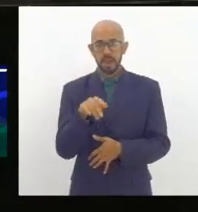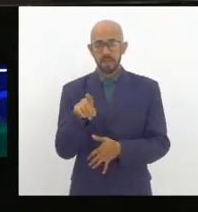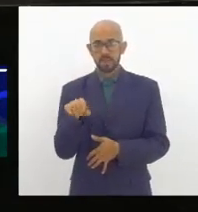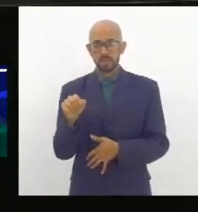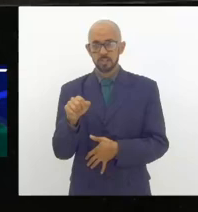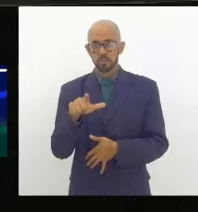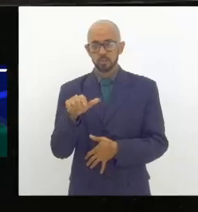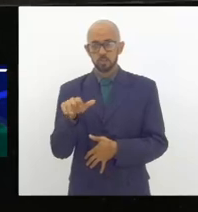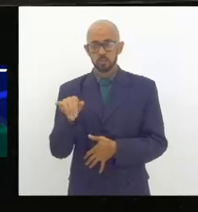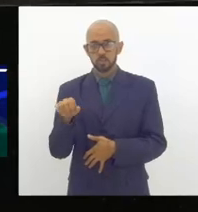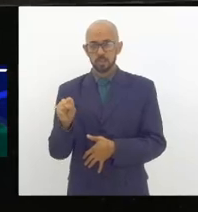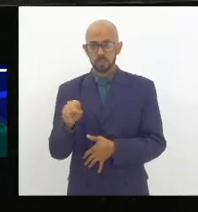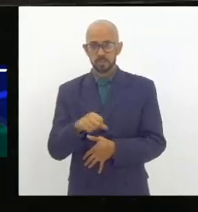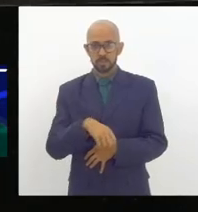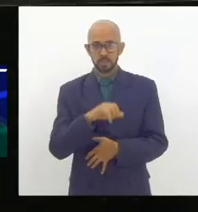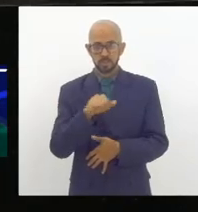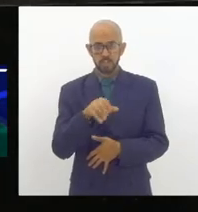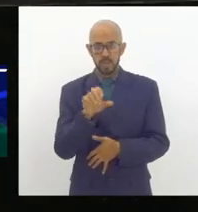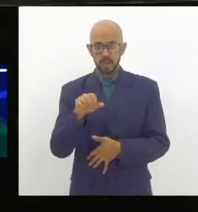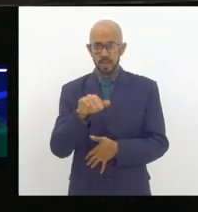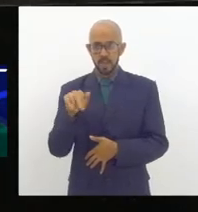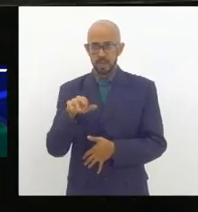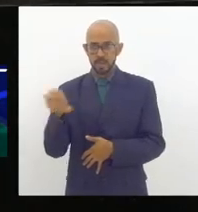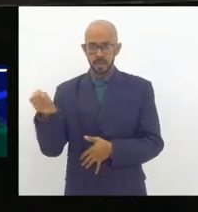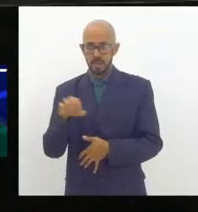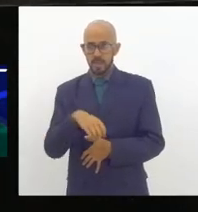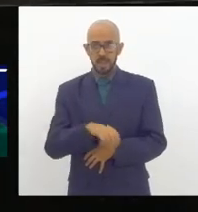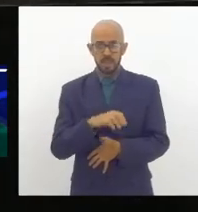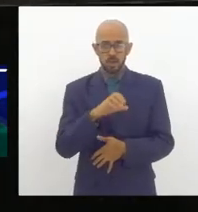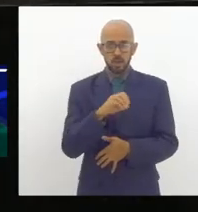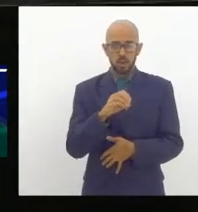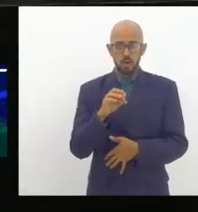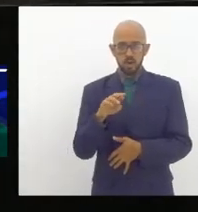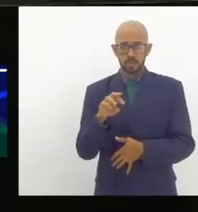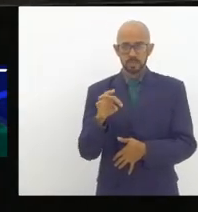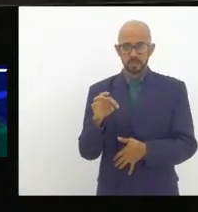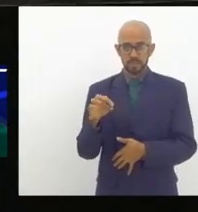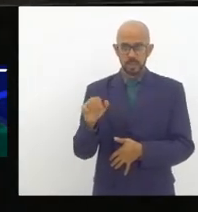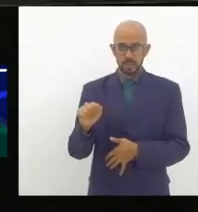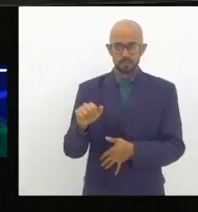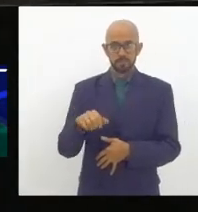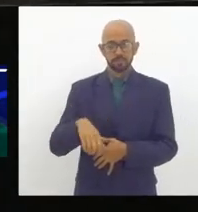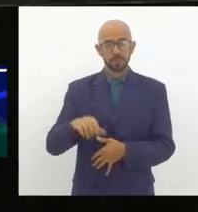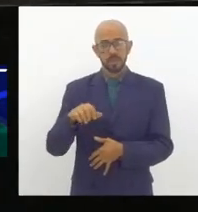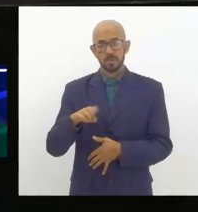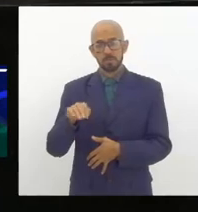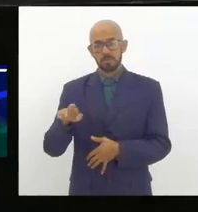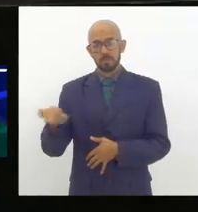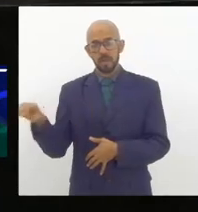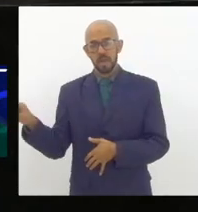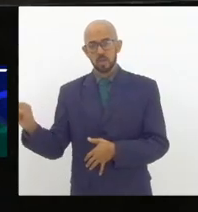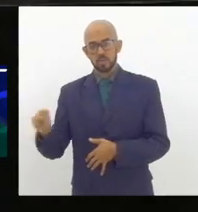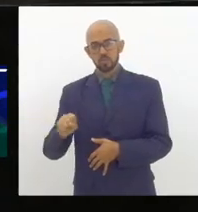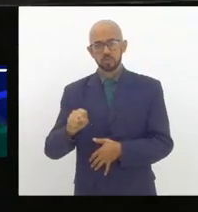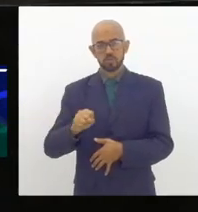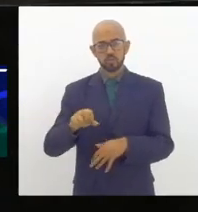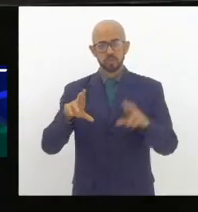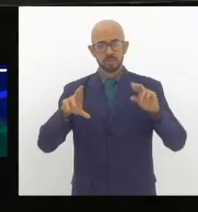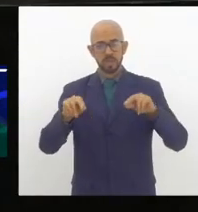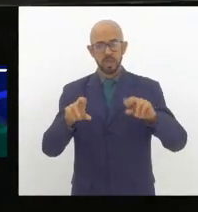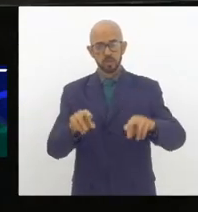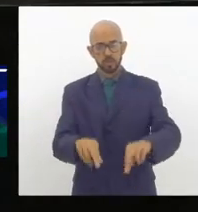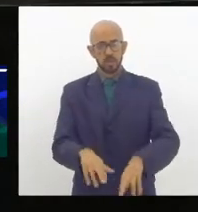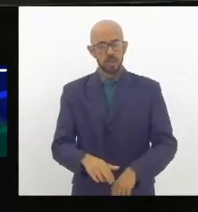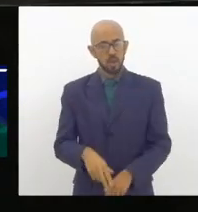jacaré Honório Gurgel Costa Barros você tá aqui em Manguinhos Senador Camará ainda estão na mão do